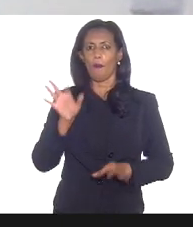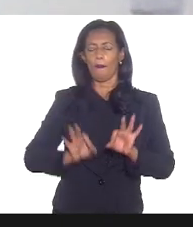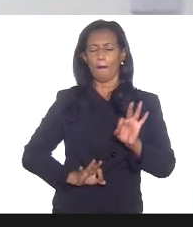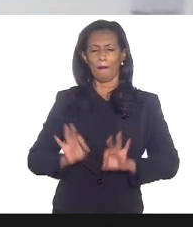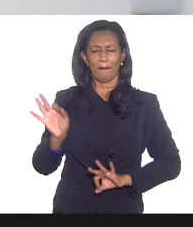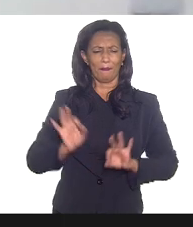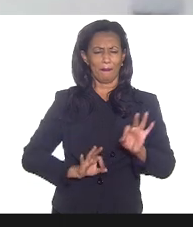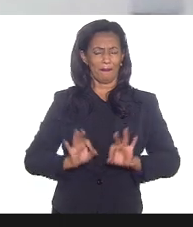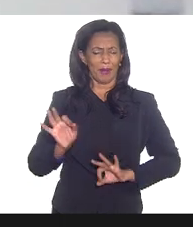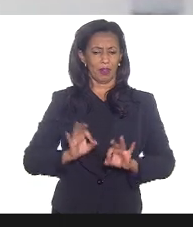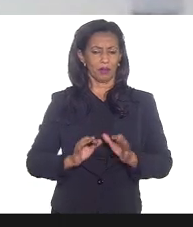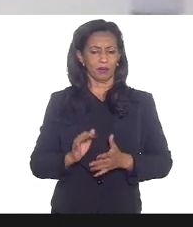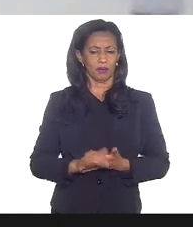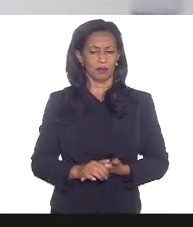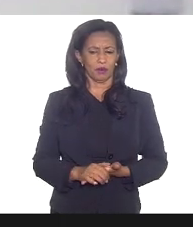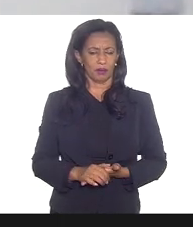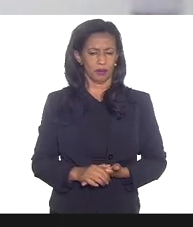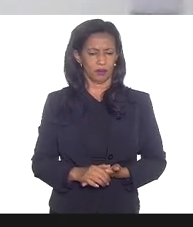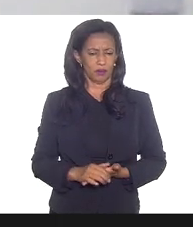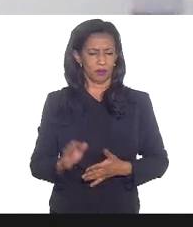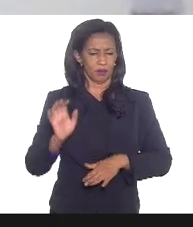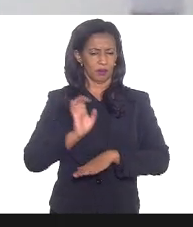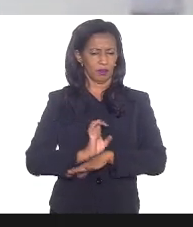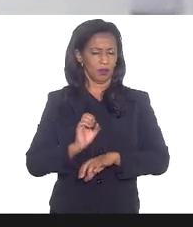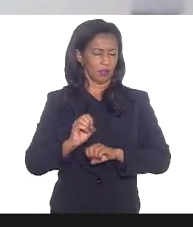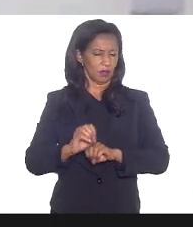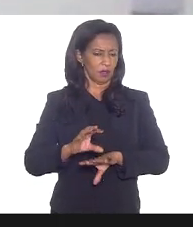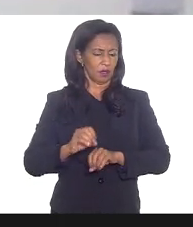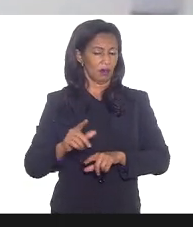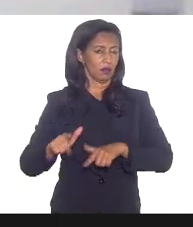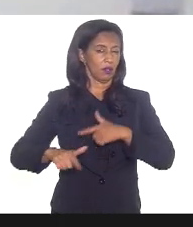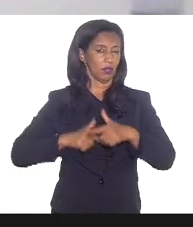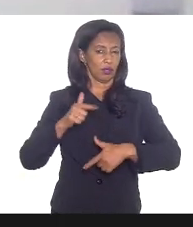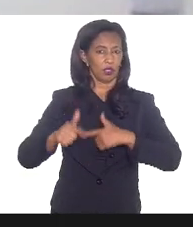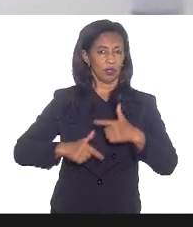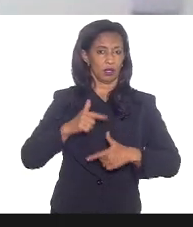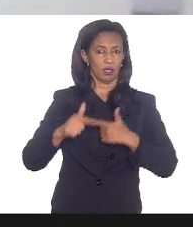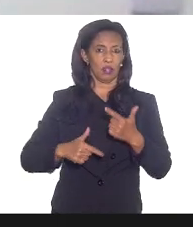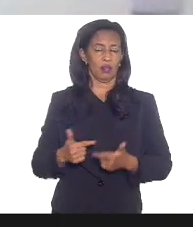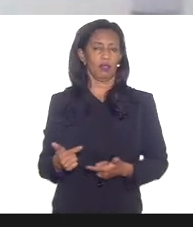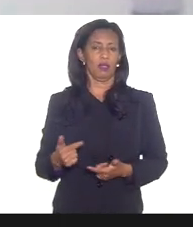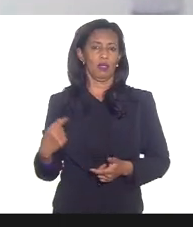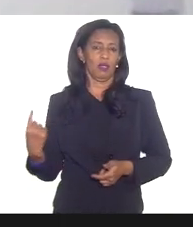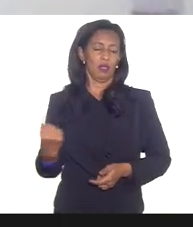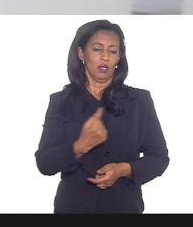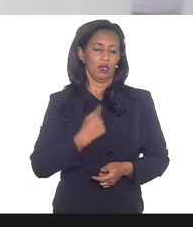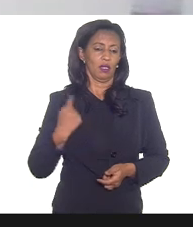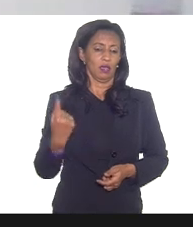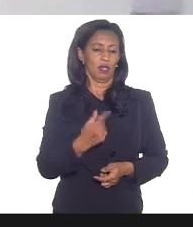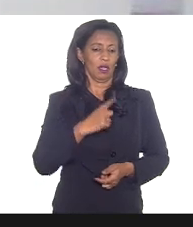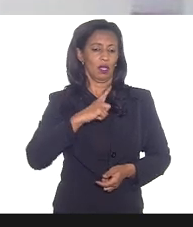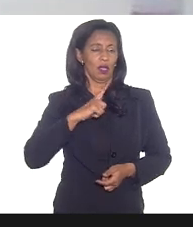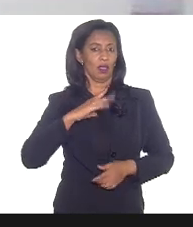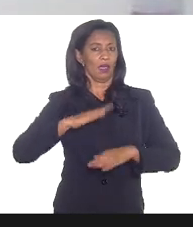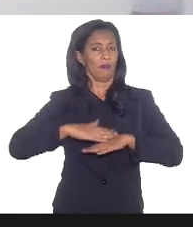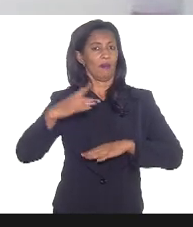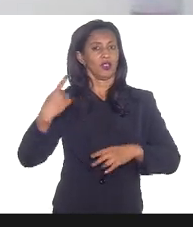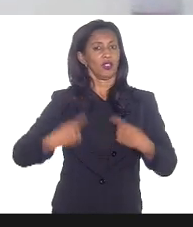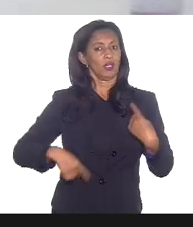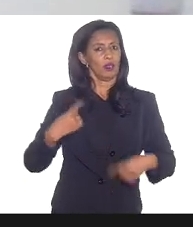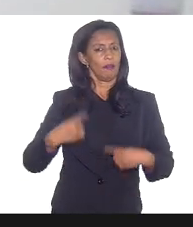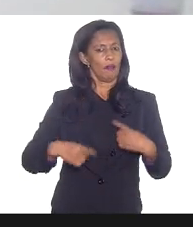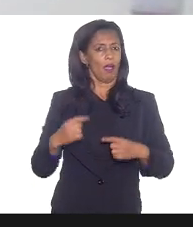Estadual de Educação. Então, a gente vai trabalhar para que a gente tenha mais debates e